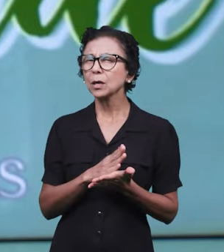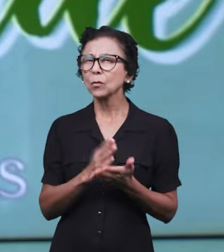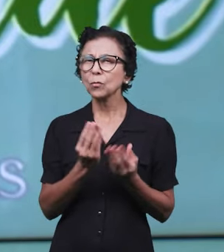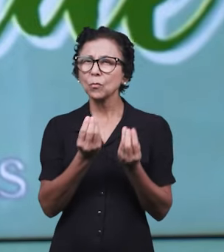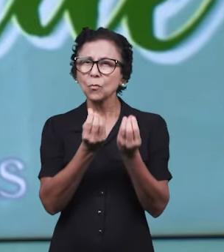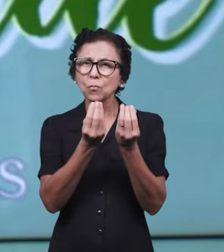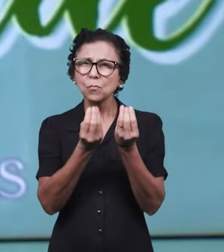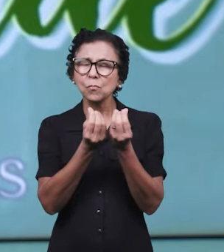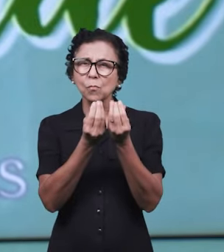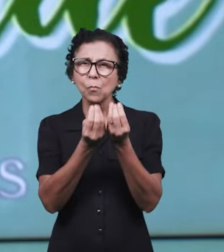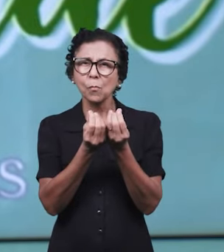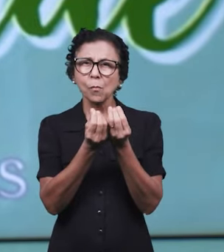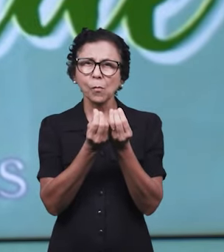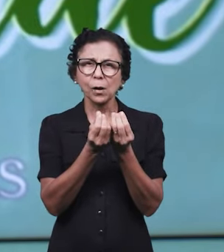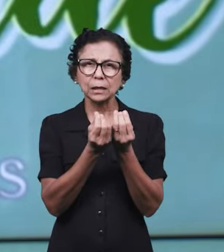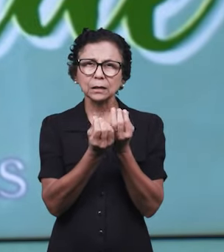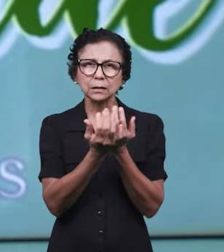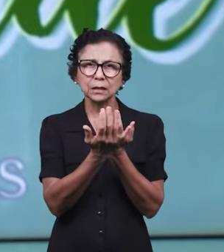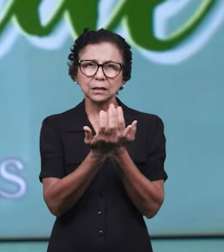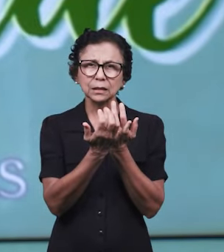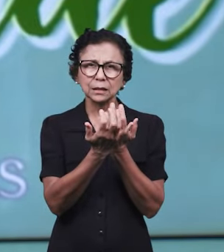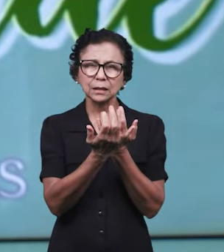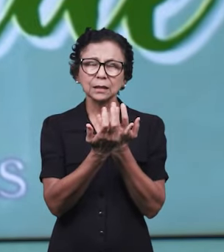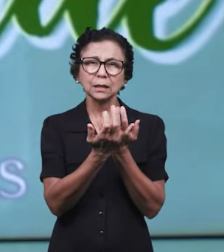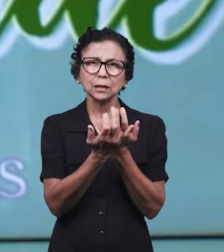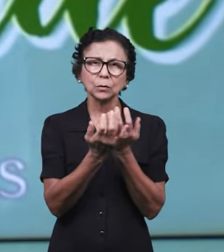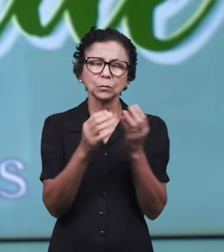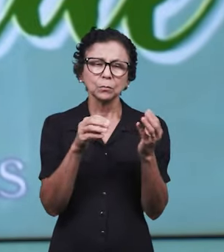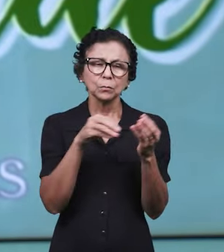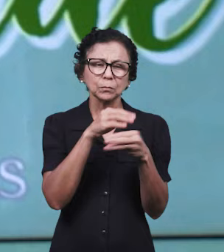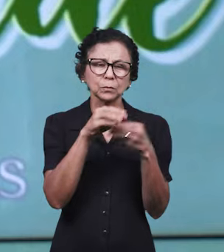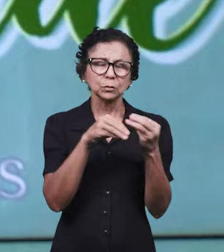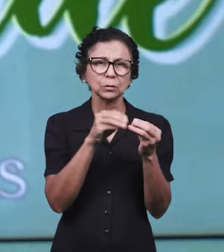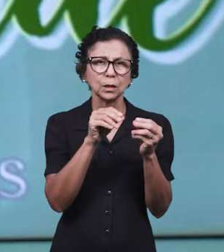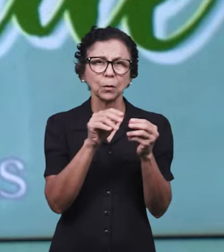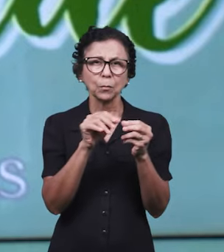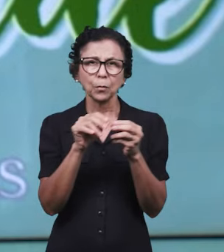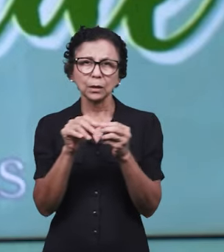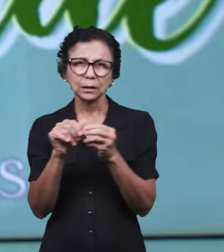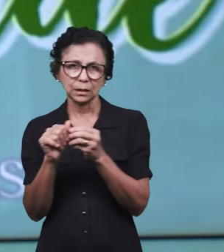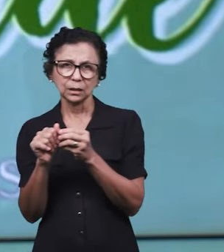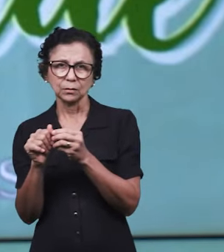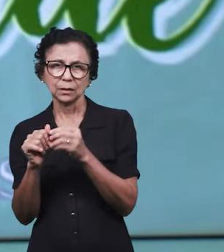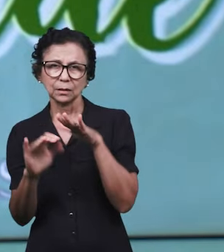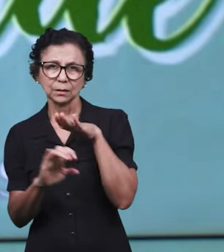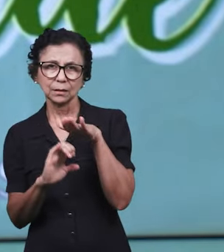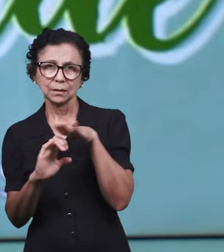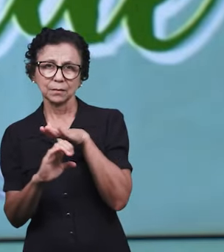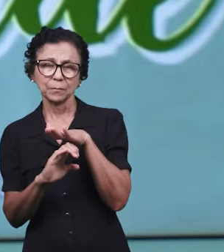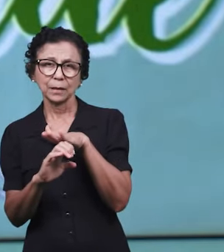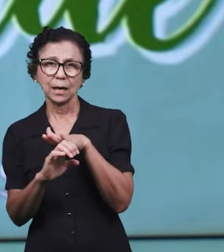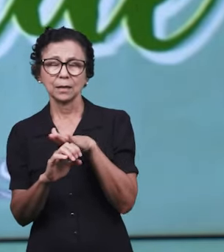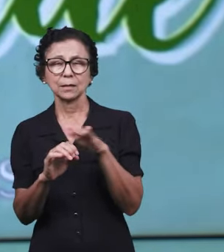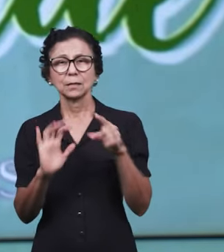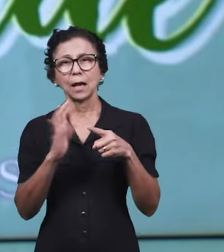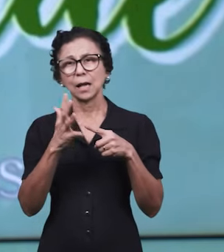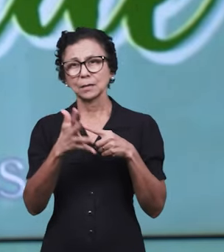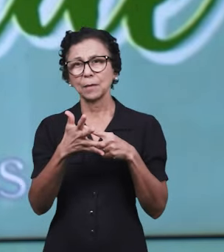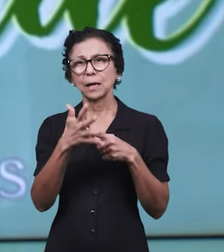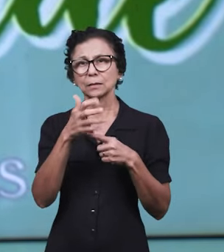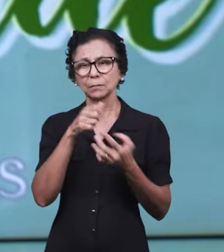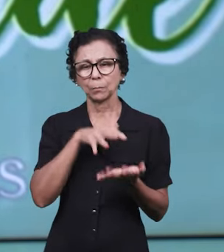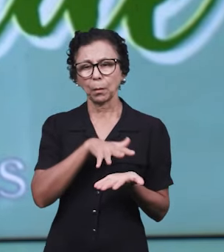contém o glúten ou outra fonte de glúten no processamento em suas máquinas que geralmente vão estar